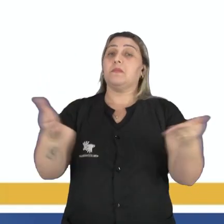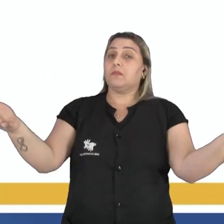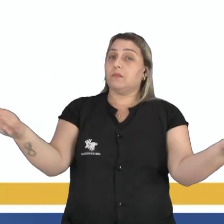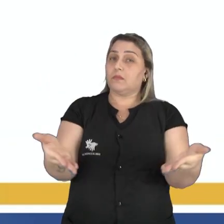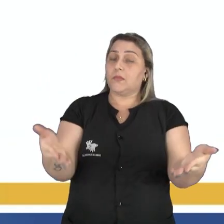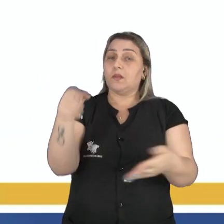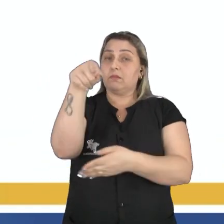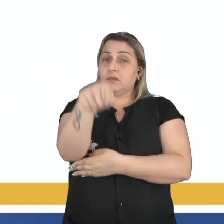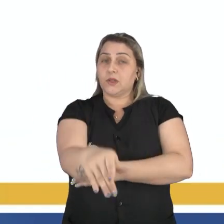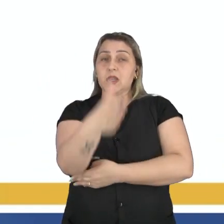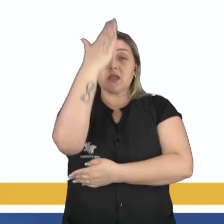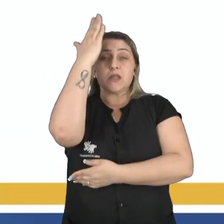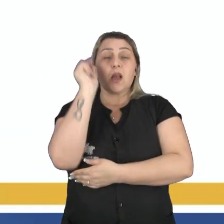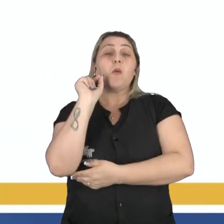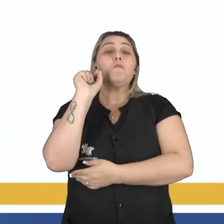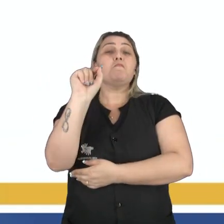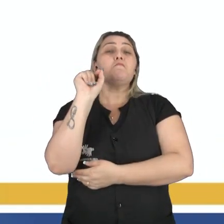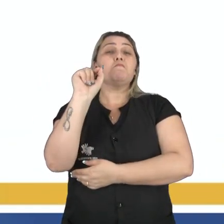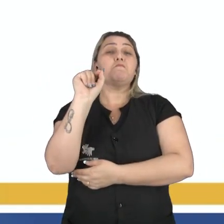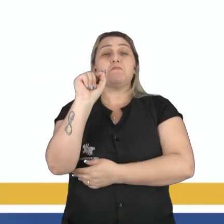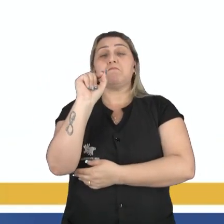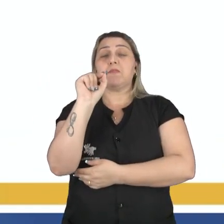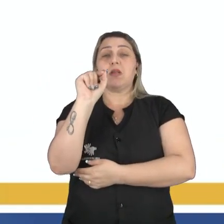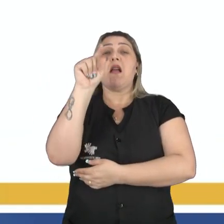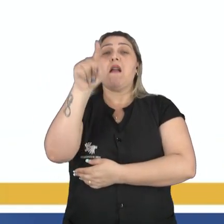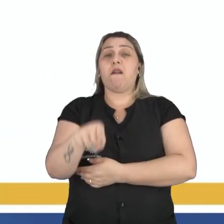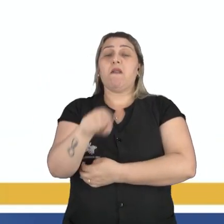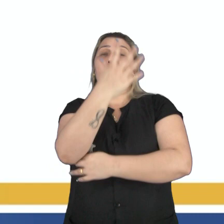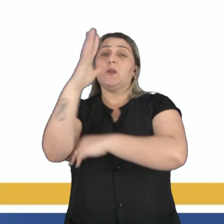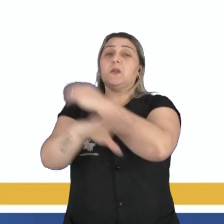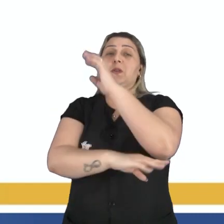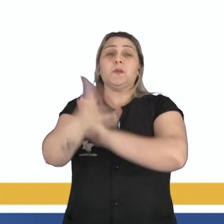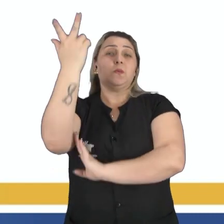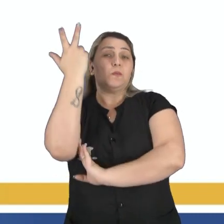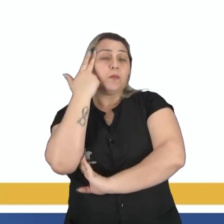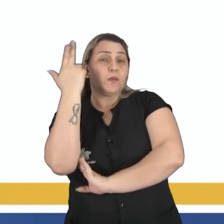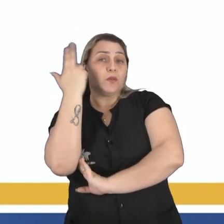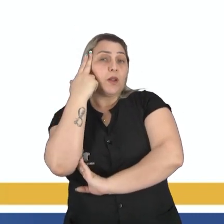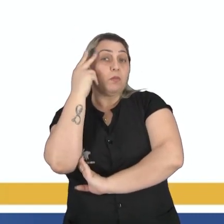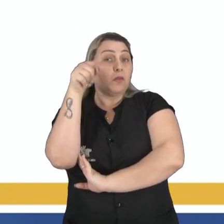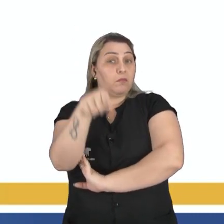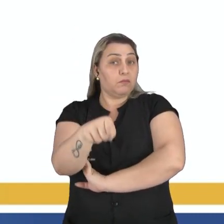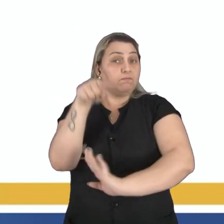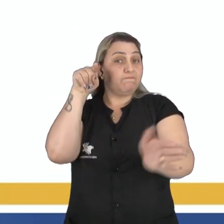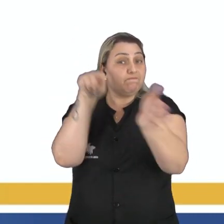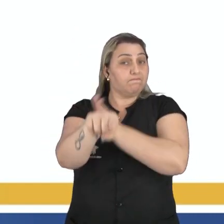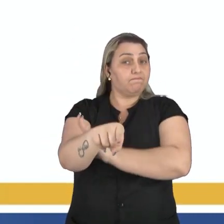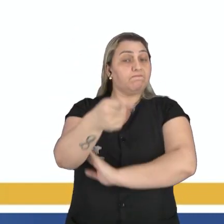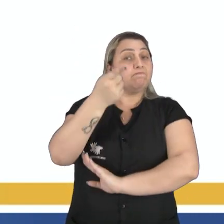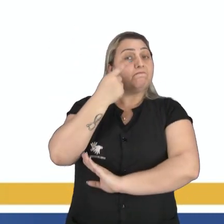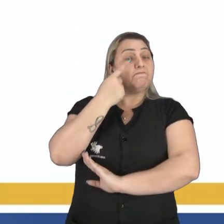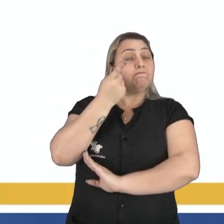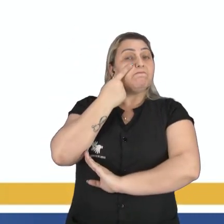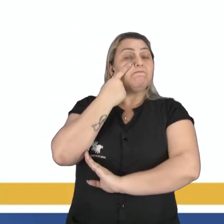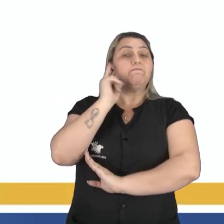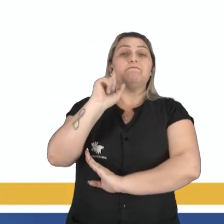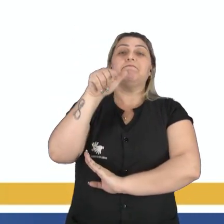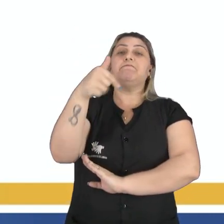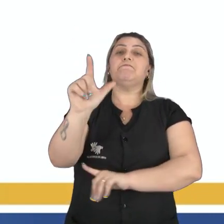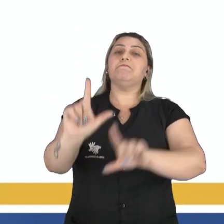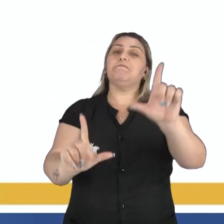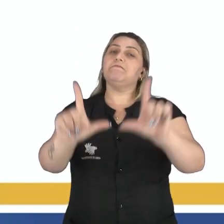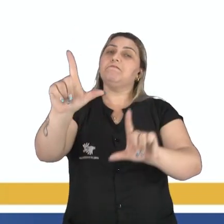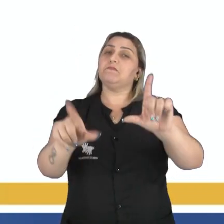Agora, vocês sabem o que é uma paisagem natural? Olha, é para você essa pergunta, preste bem atenção, você que está do outro